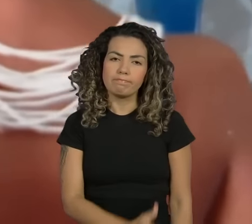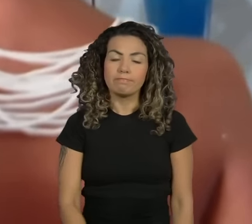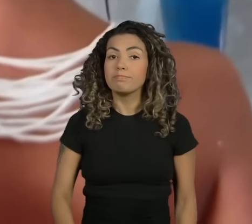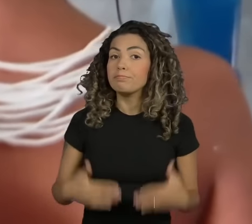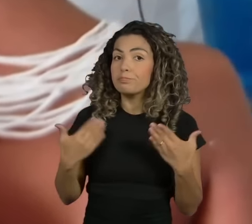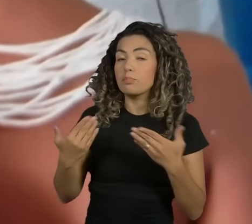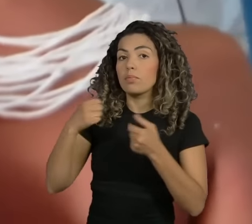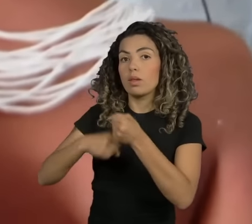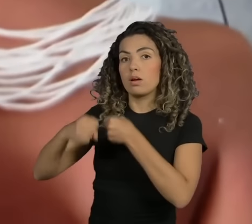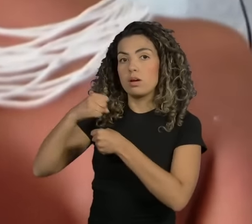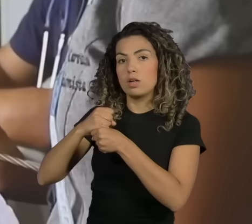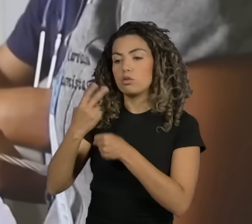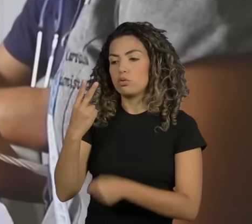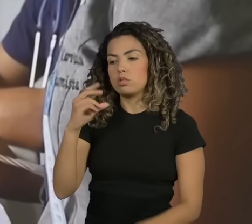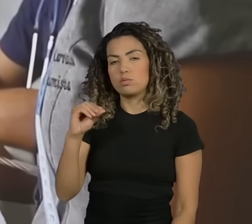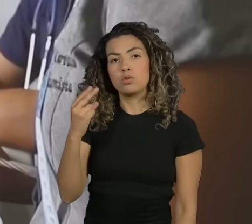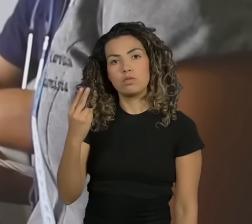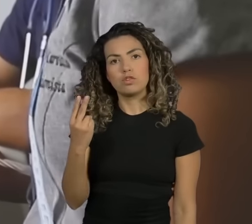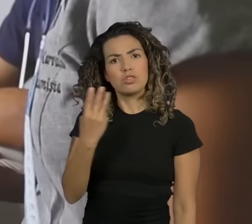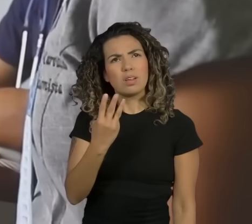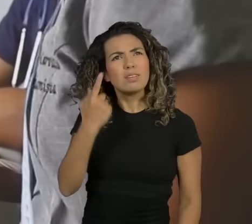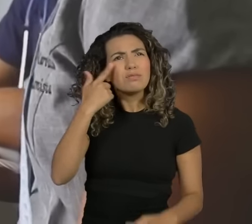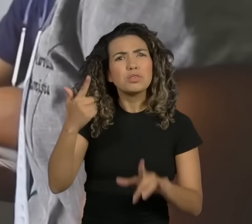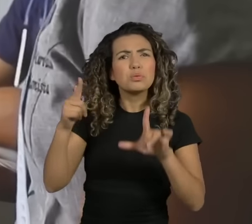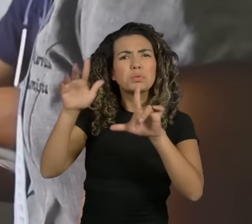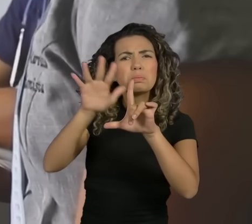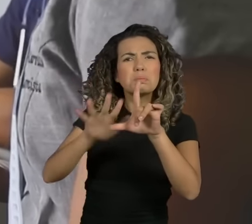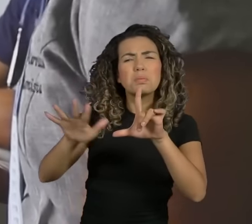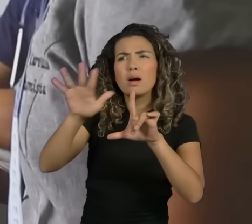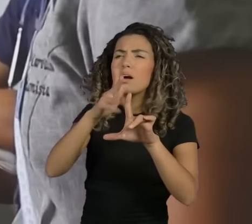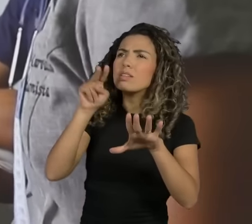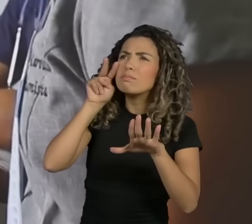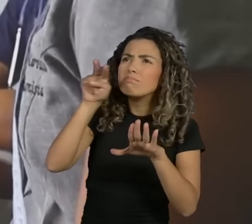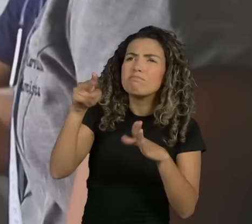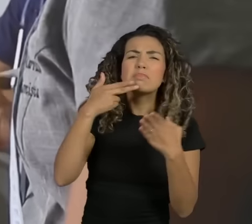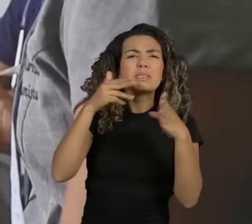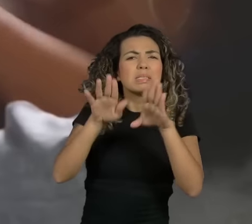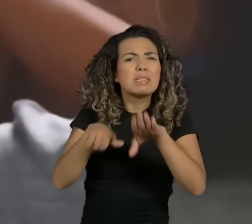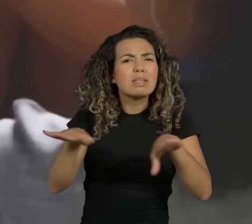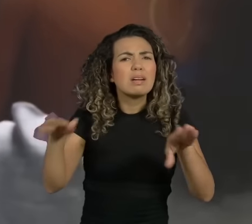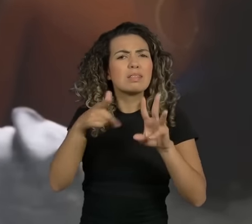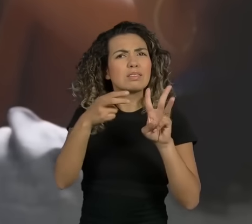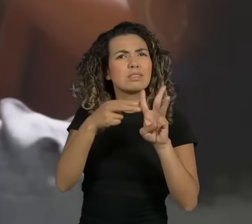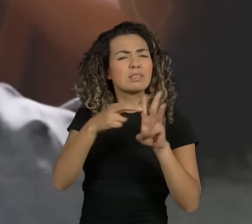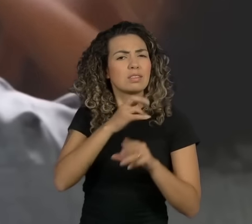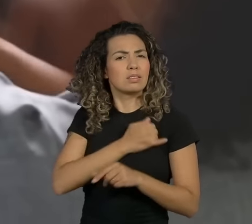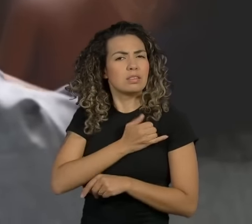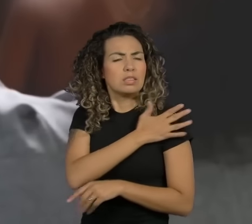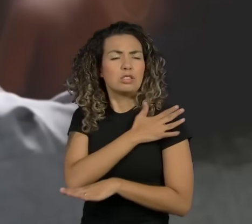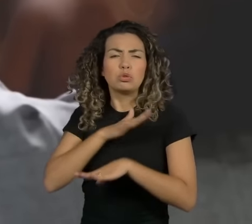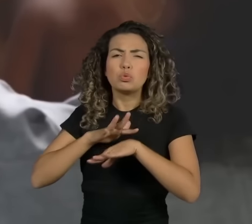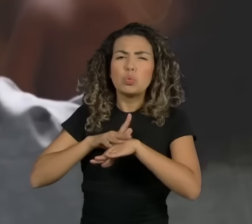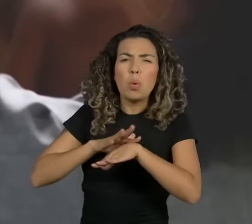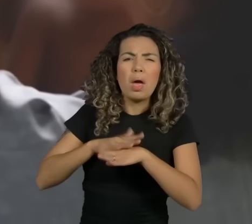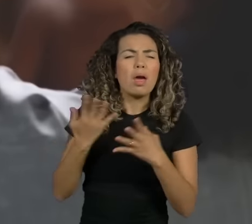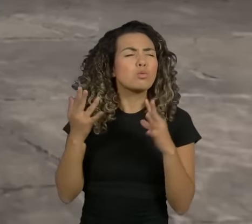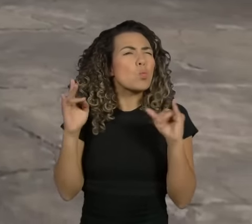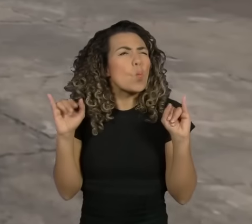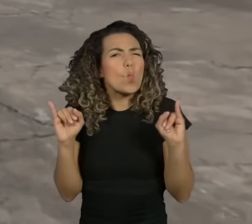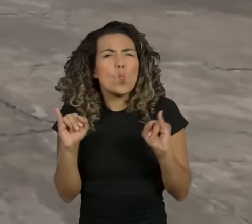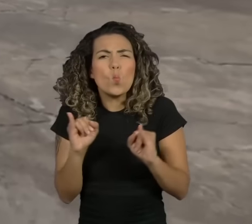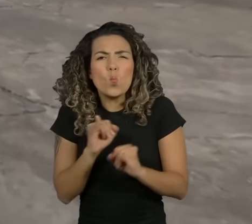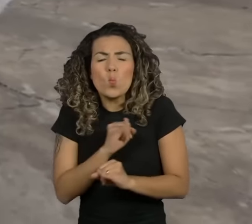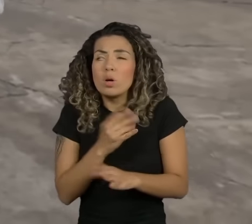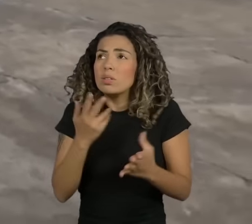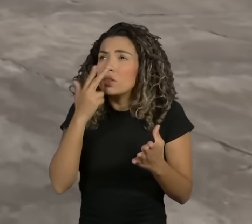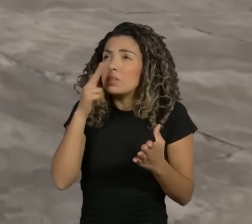Em 2023, as imagens de crianças Yanomamis doentes e desnutridas chocaram o mundo.